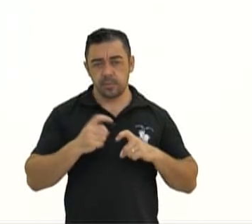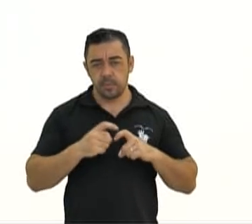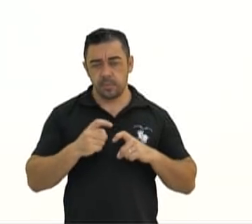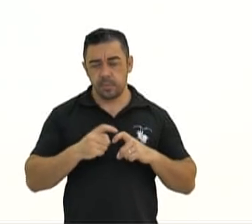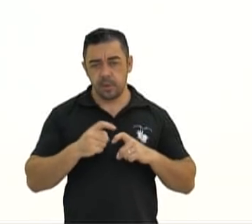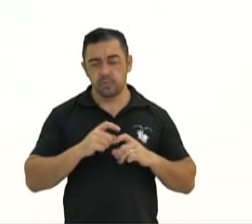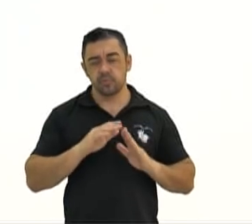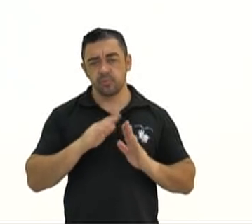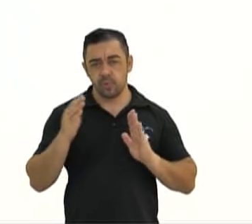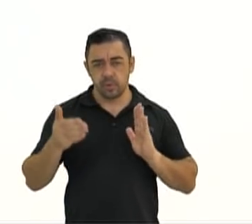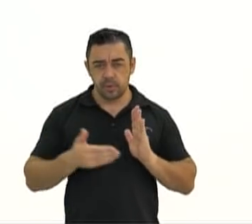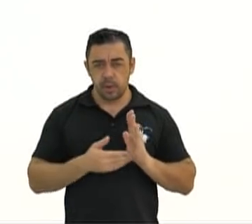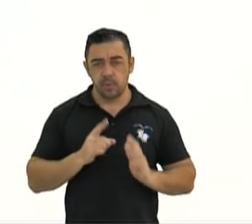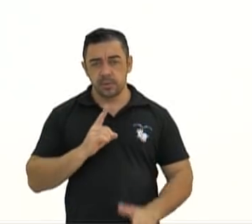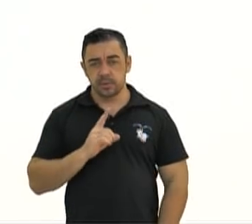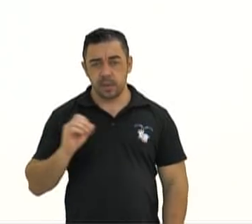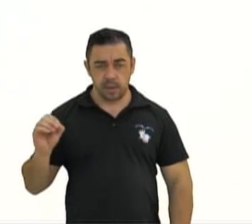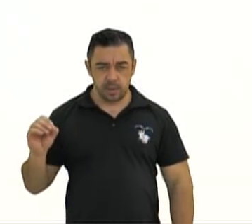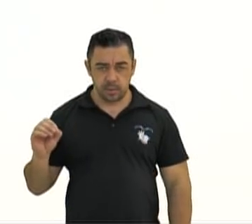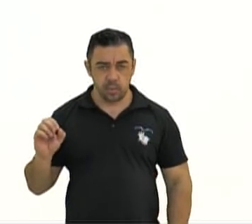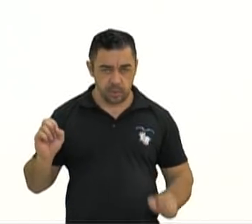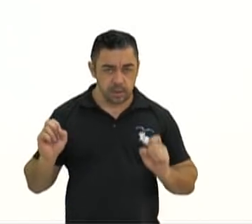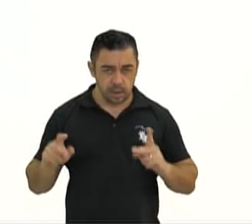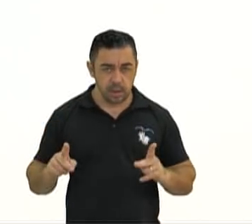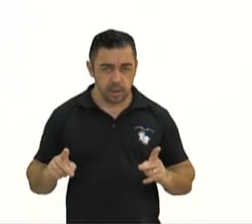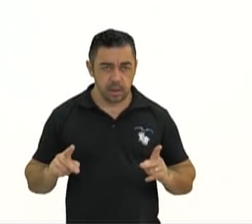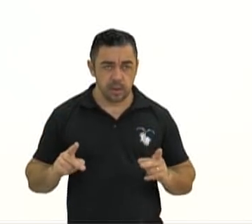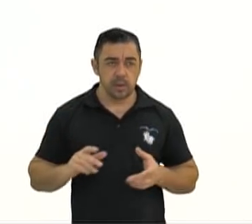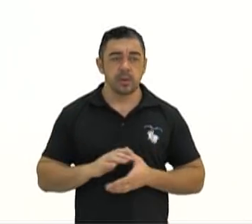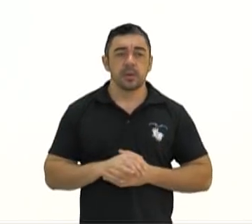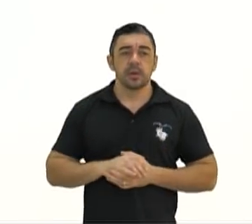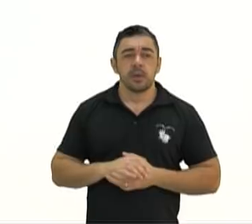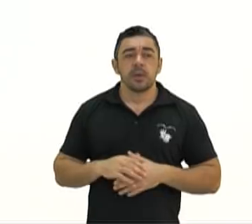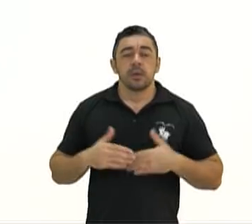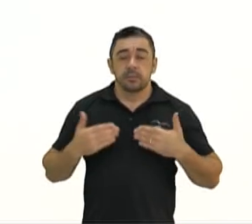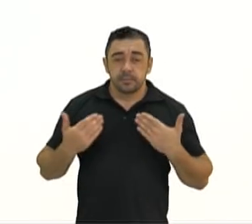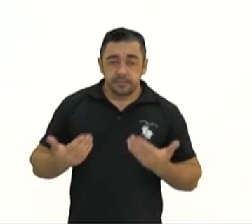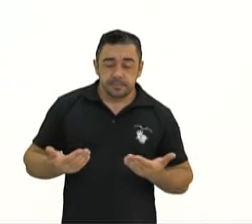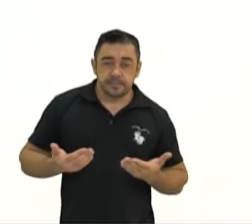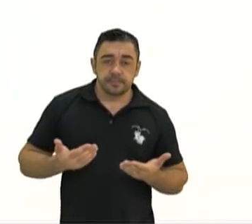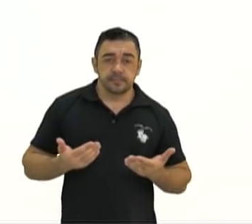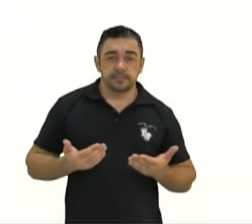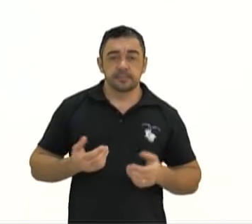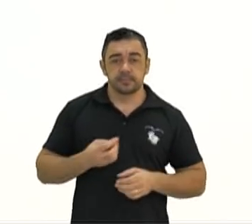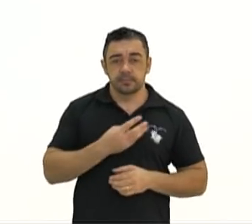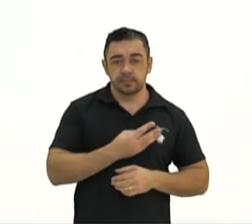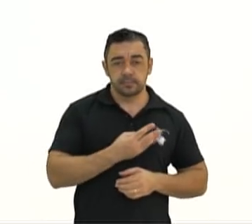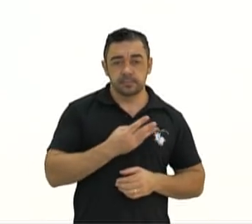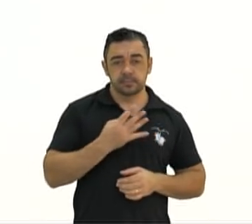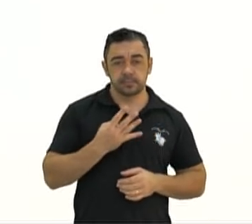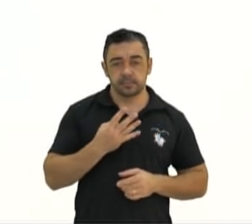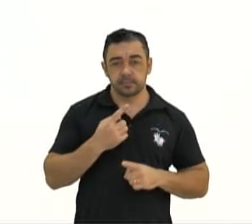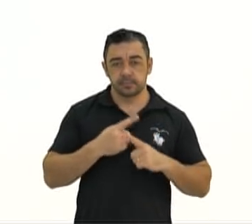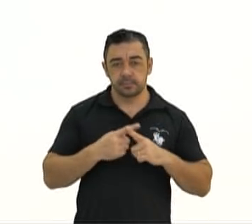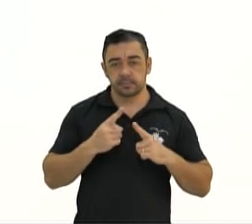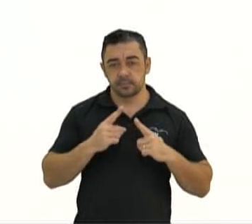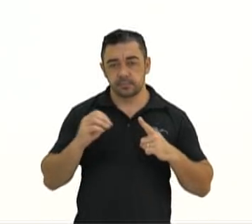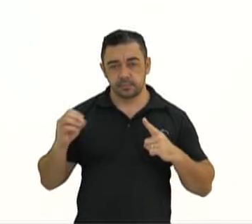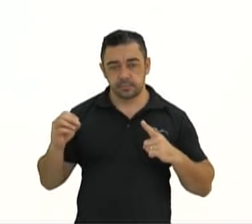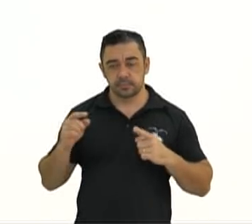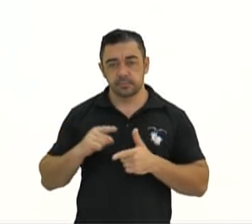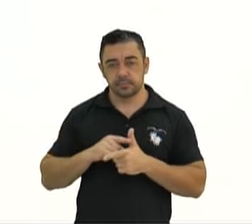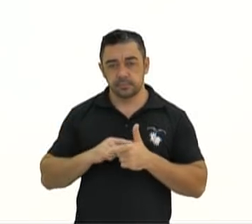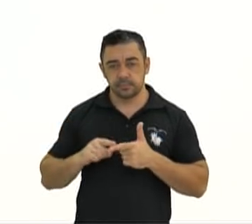de um total de 100, ok? Então, nós temos 34 vezes 100 dividido